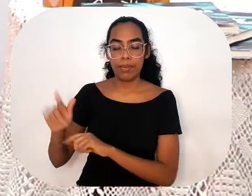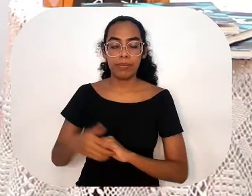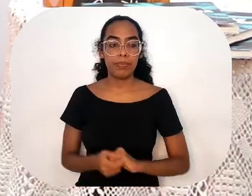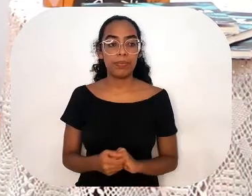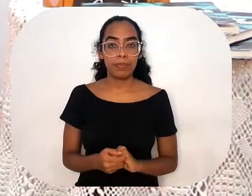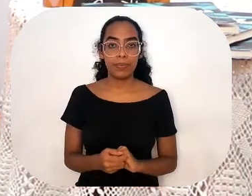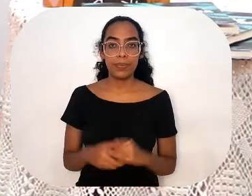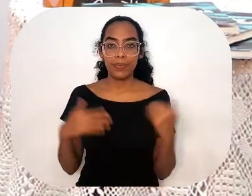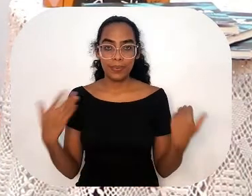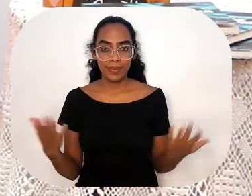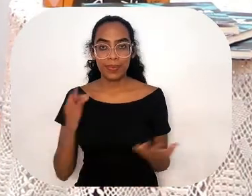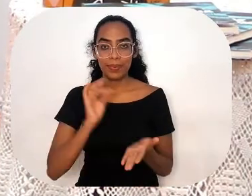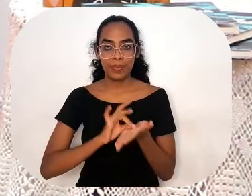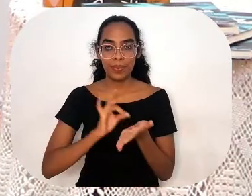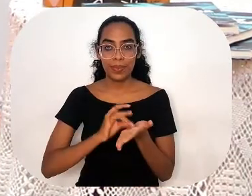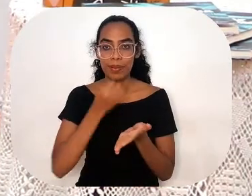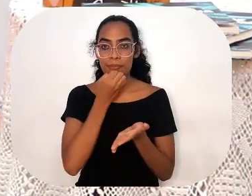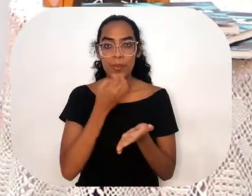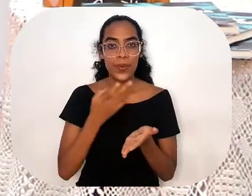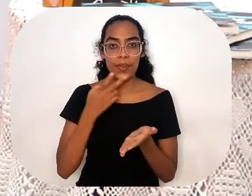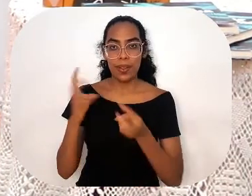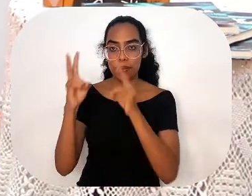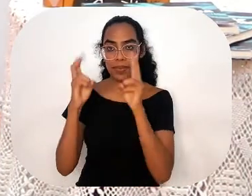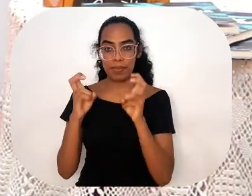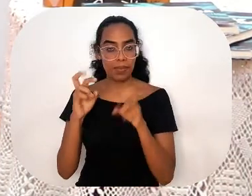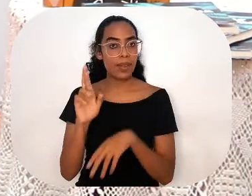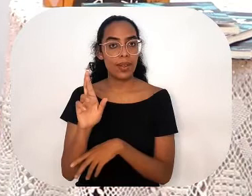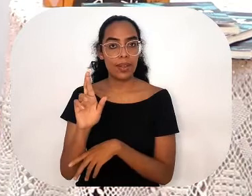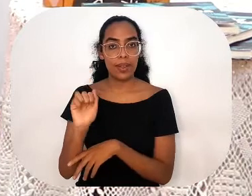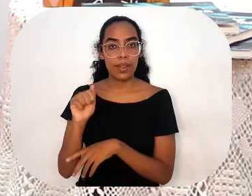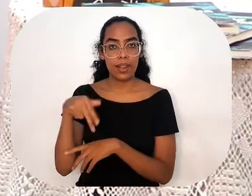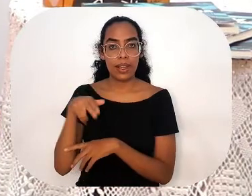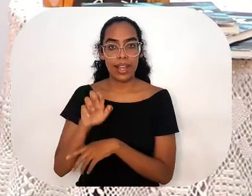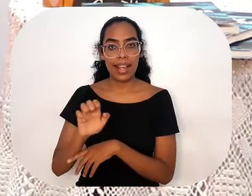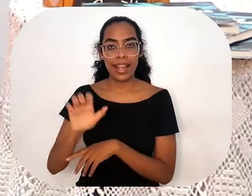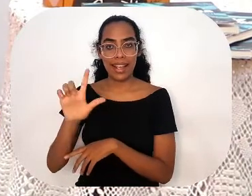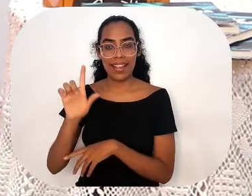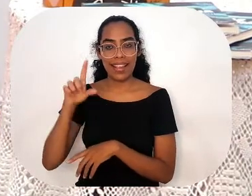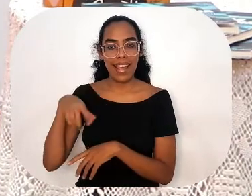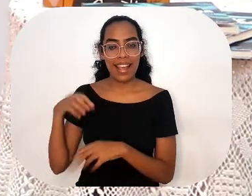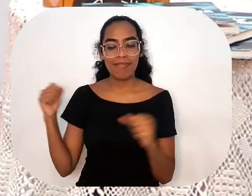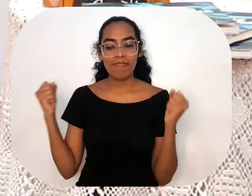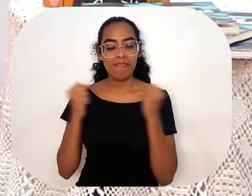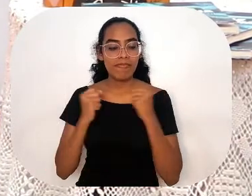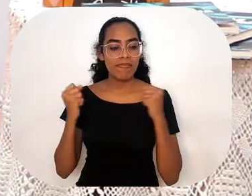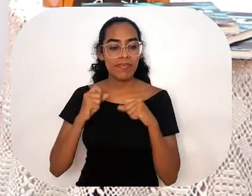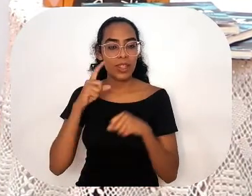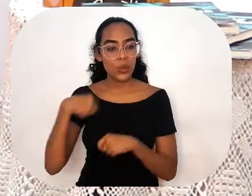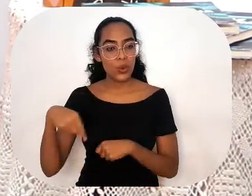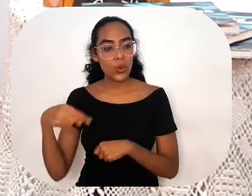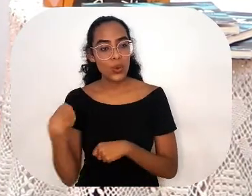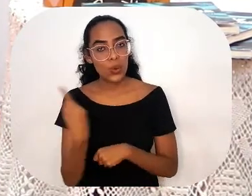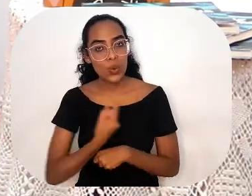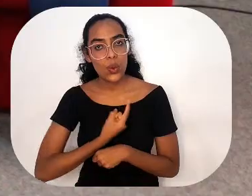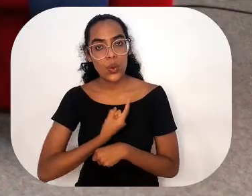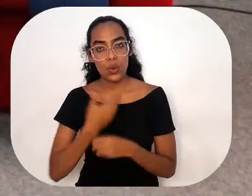na verdade um algo muito agradável né uma escritora importante aqui do nosso estado e que a gente teve